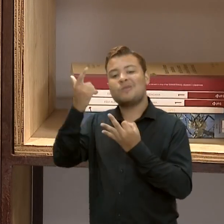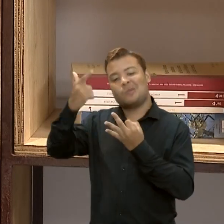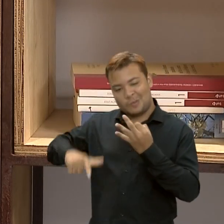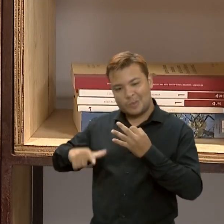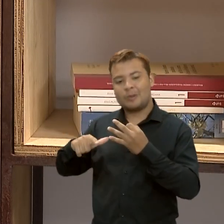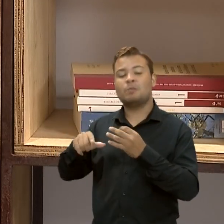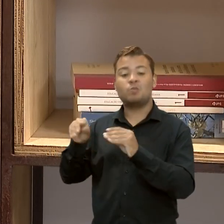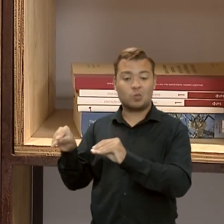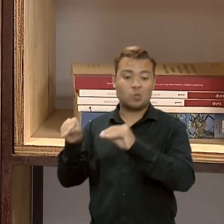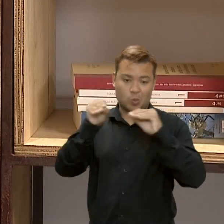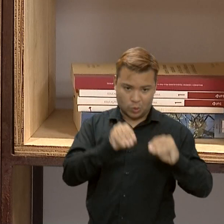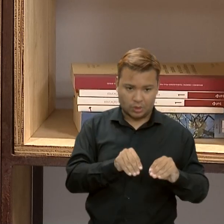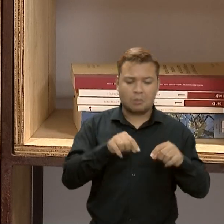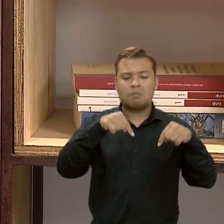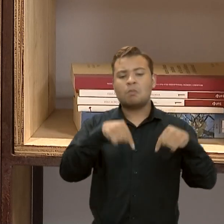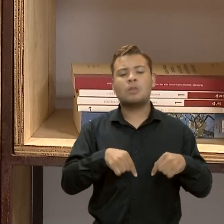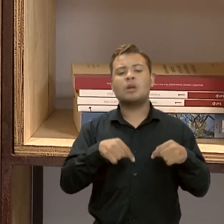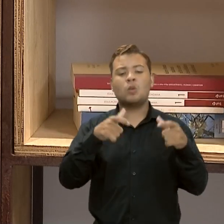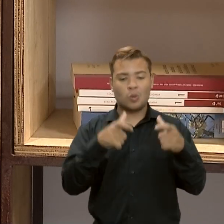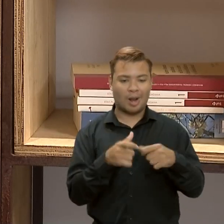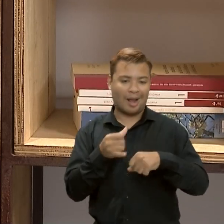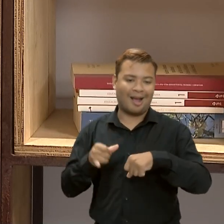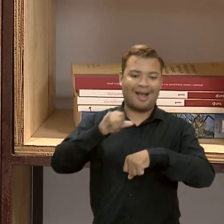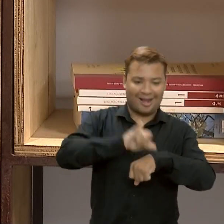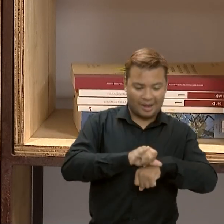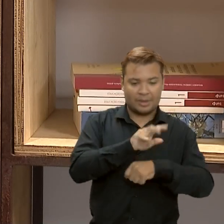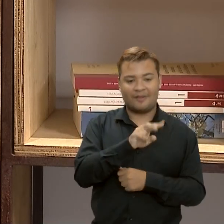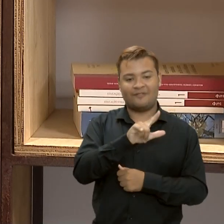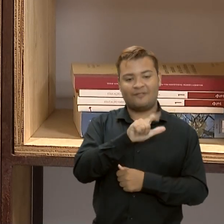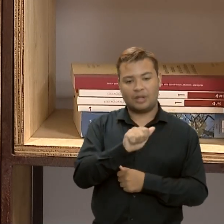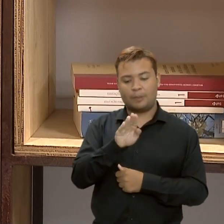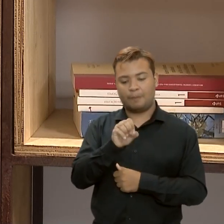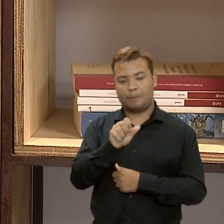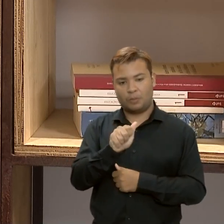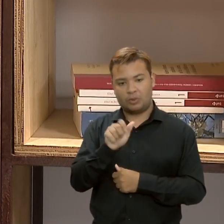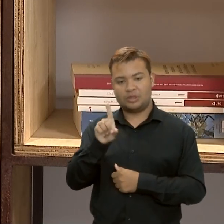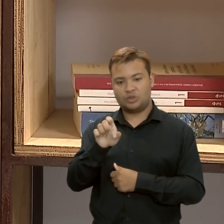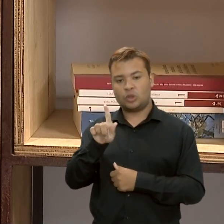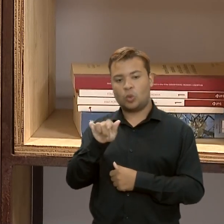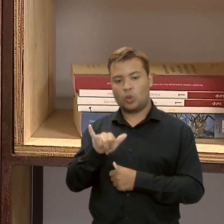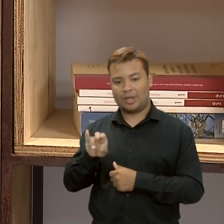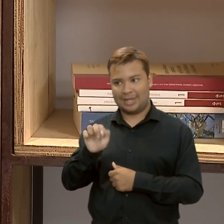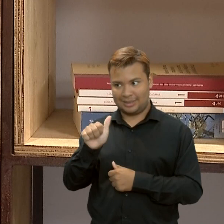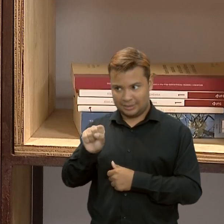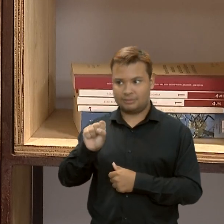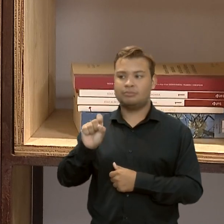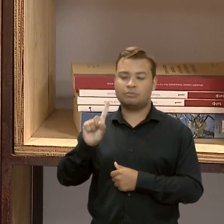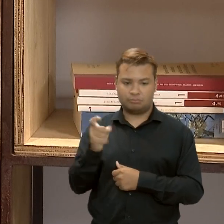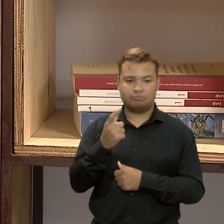vez, desta vez para a capital, Vila Boa de Goiás. E lá, a